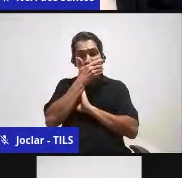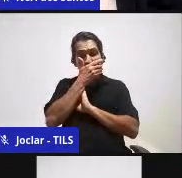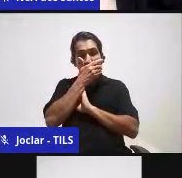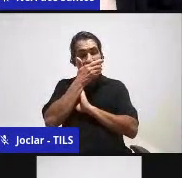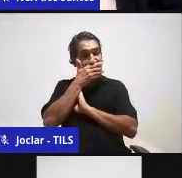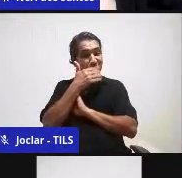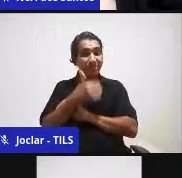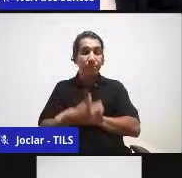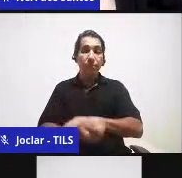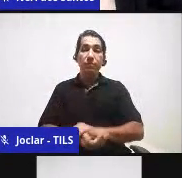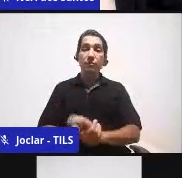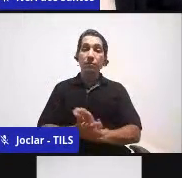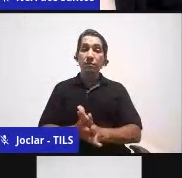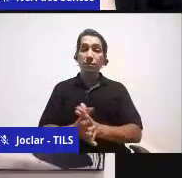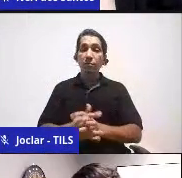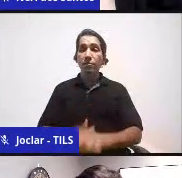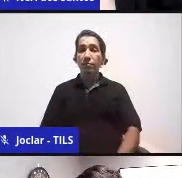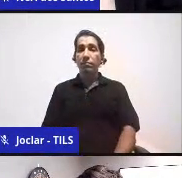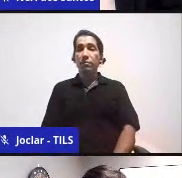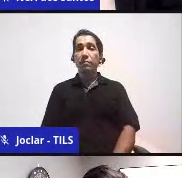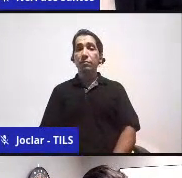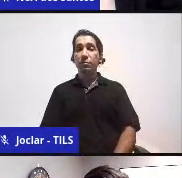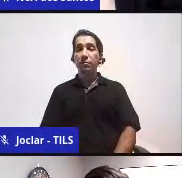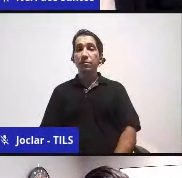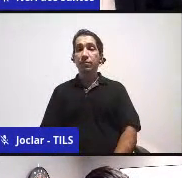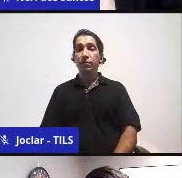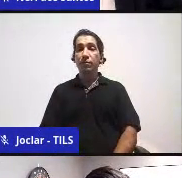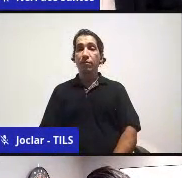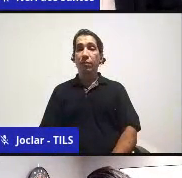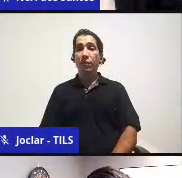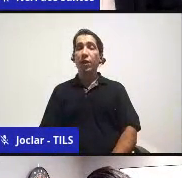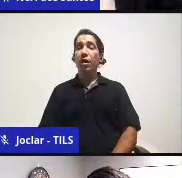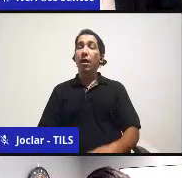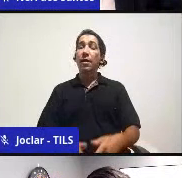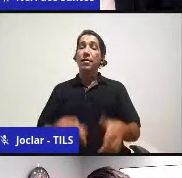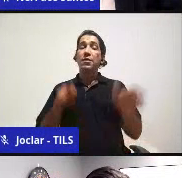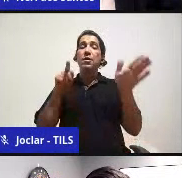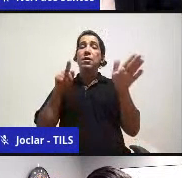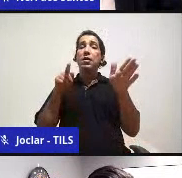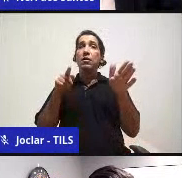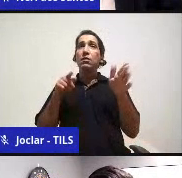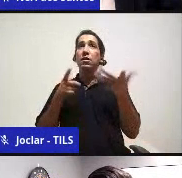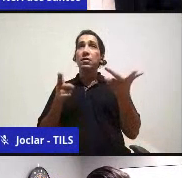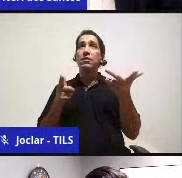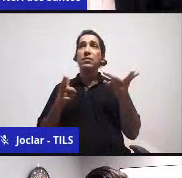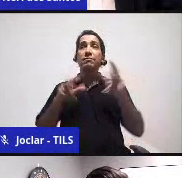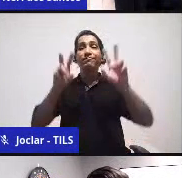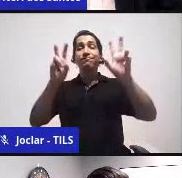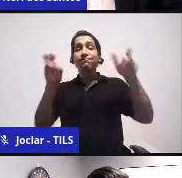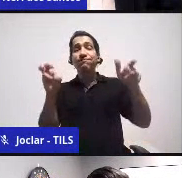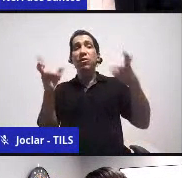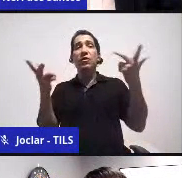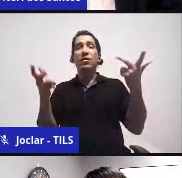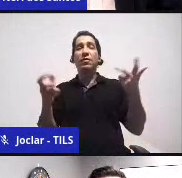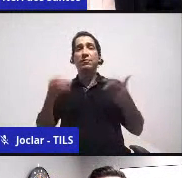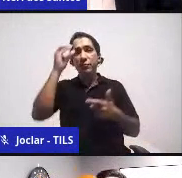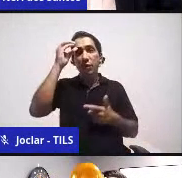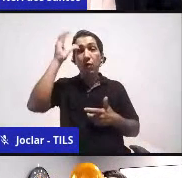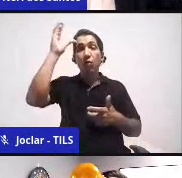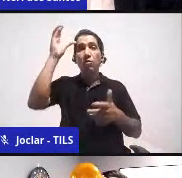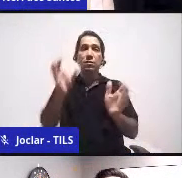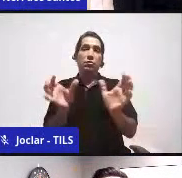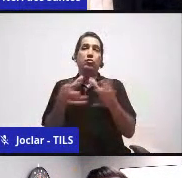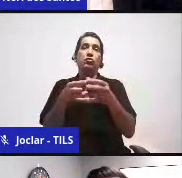Muito bom. Acho que essa questão, né, da consciência coletiva,